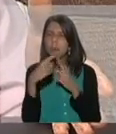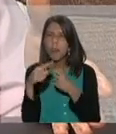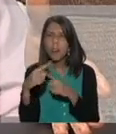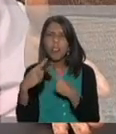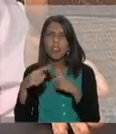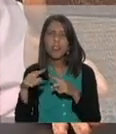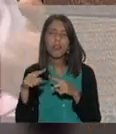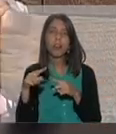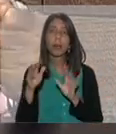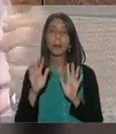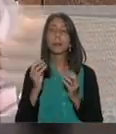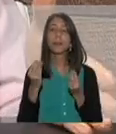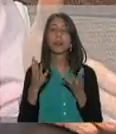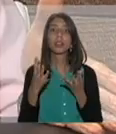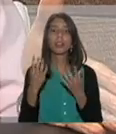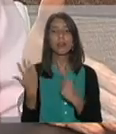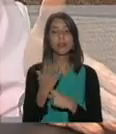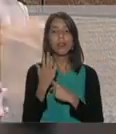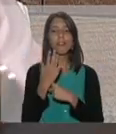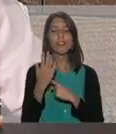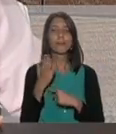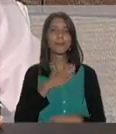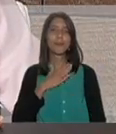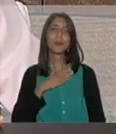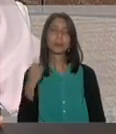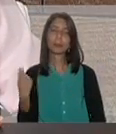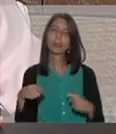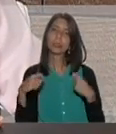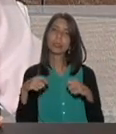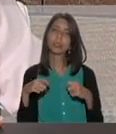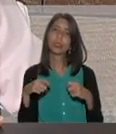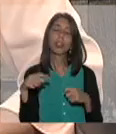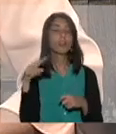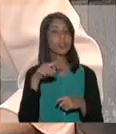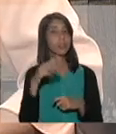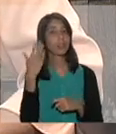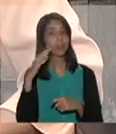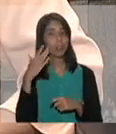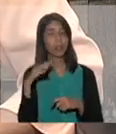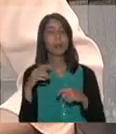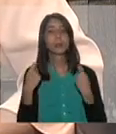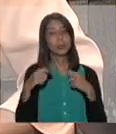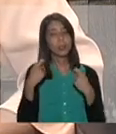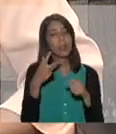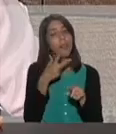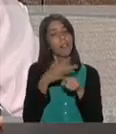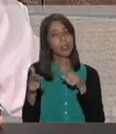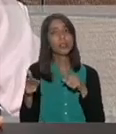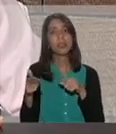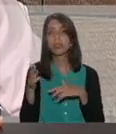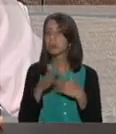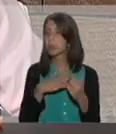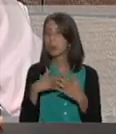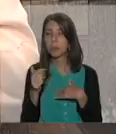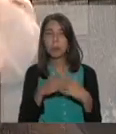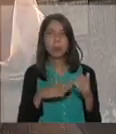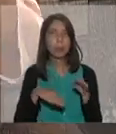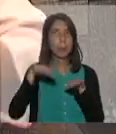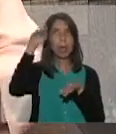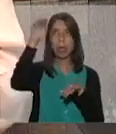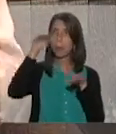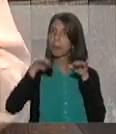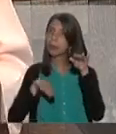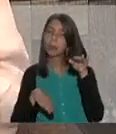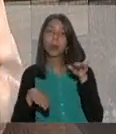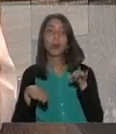provoque, mas para que você se defenda. É necessário. E aí você entendeu que era possível vencer. Sem dúvida. Não importa se é maior,